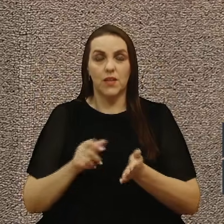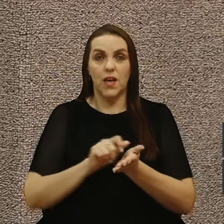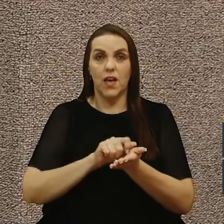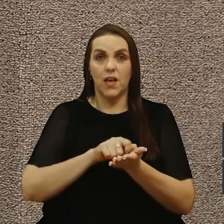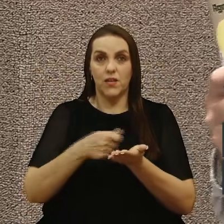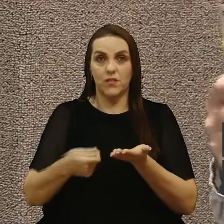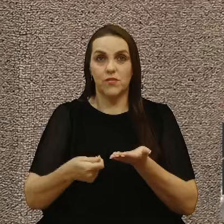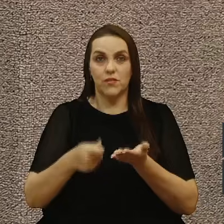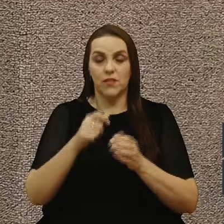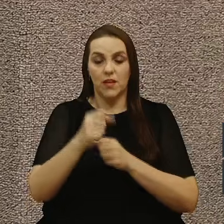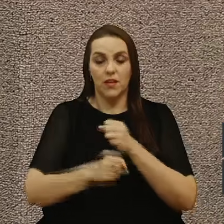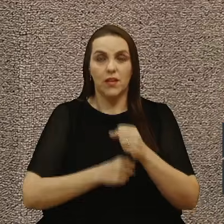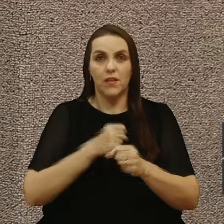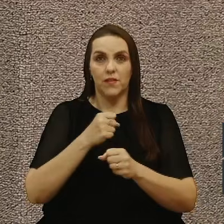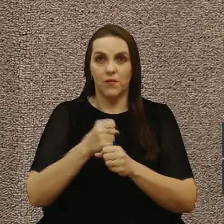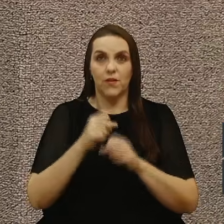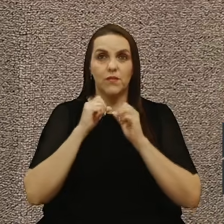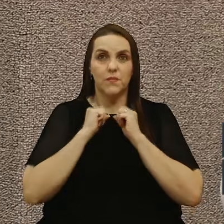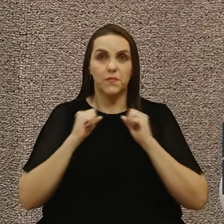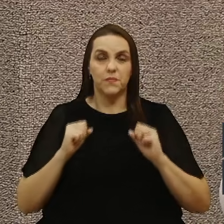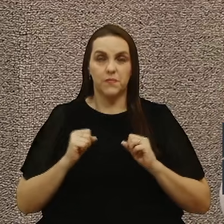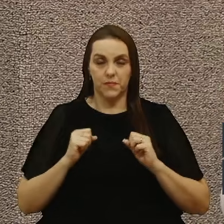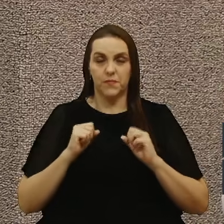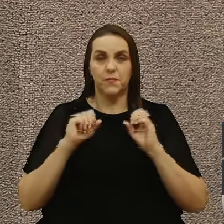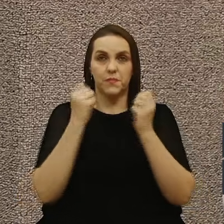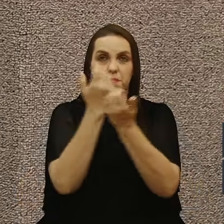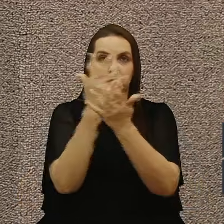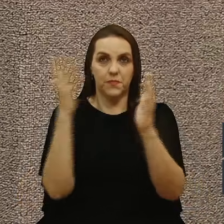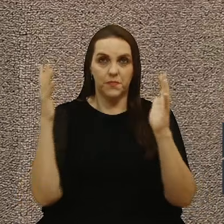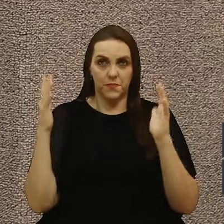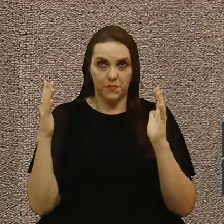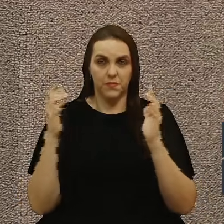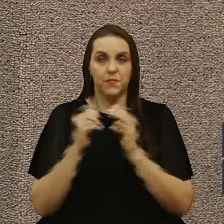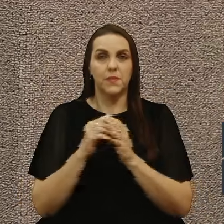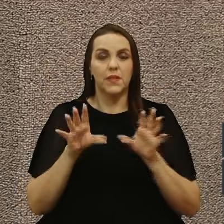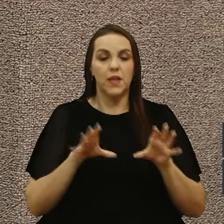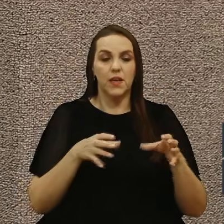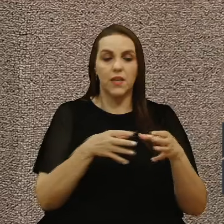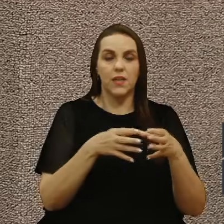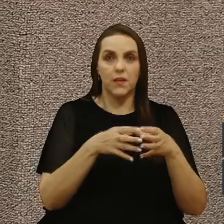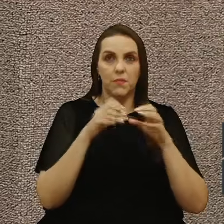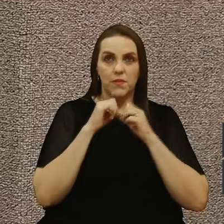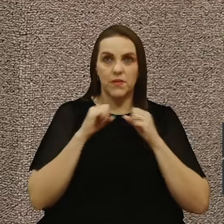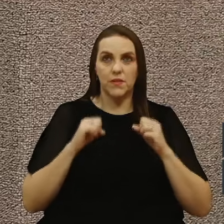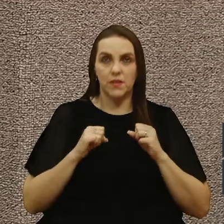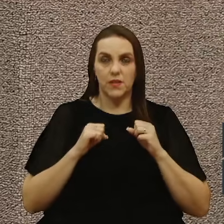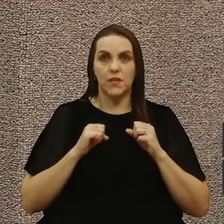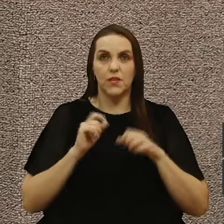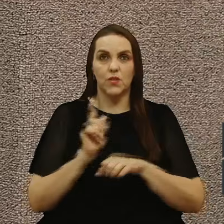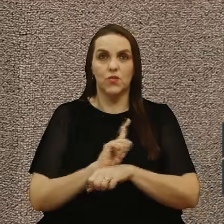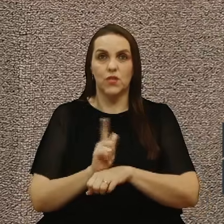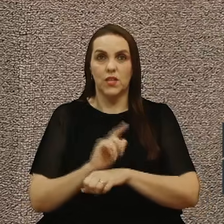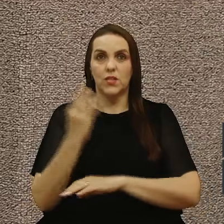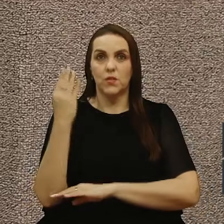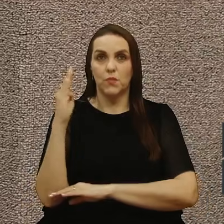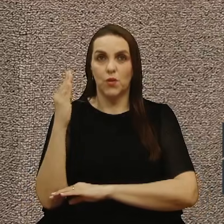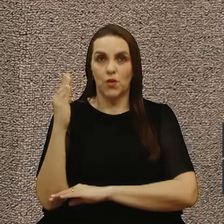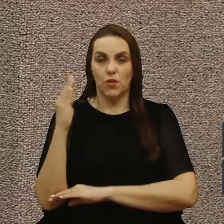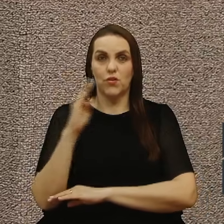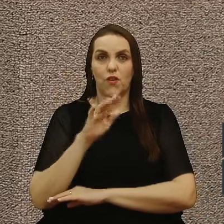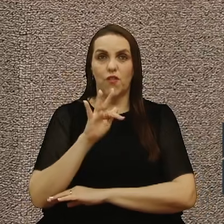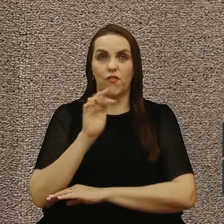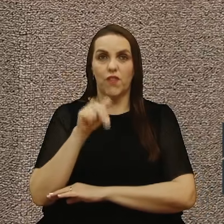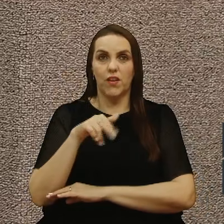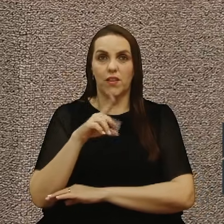da Secretaria Municipal do Meio Ambiente. Então, nós temos aqui na equipe da Secretaria a gerente bióloga Fernanda,